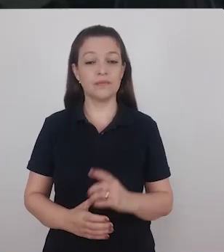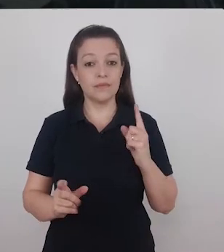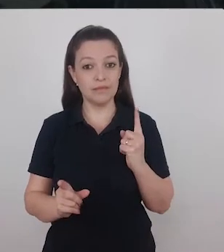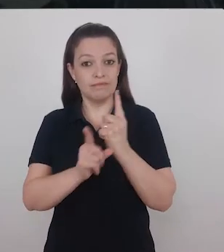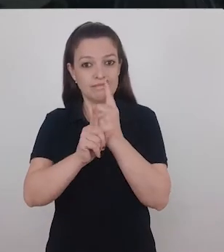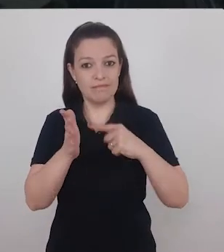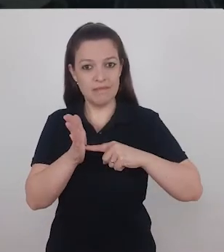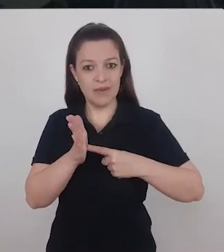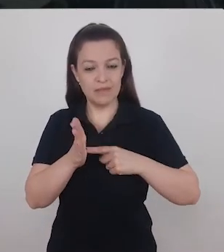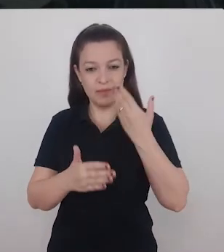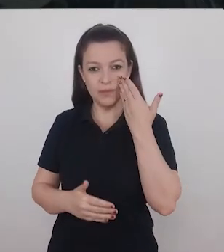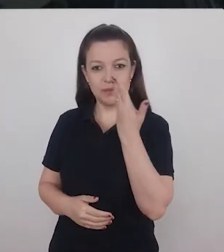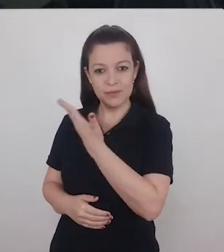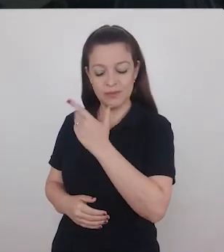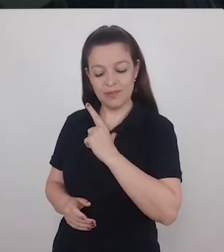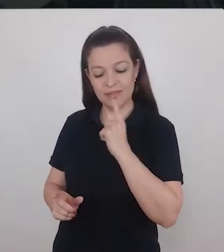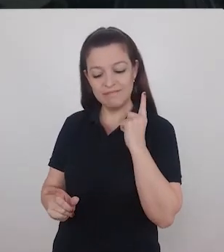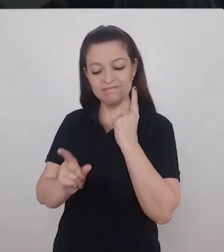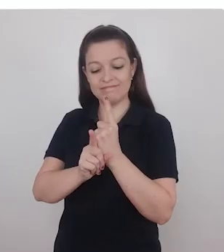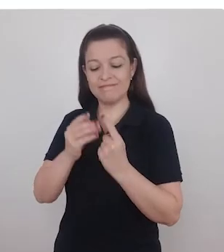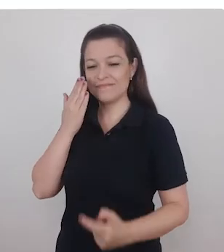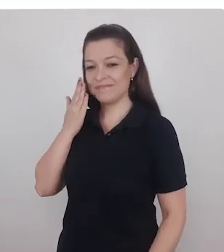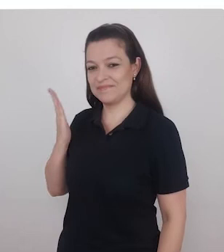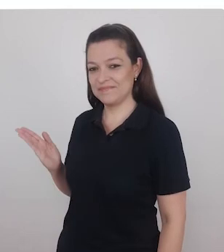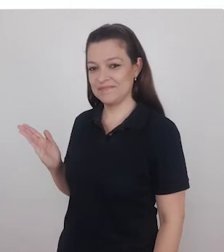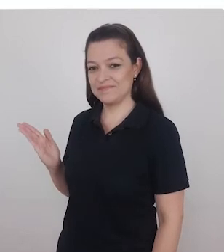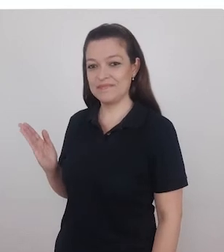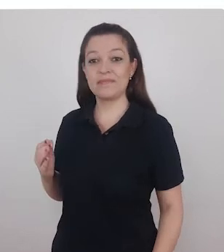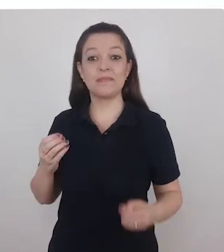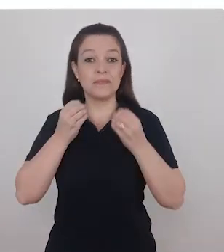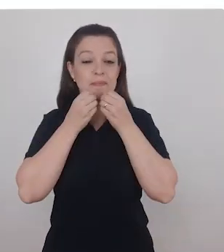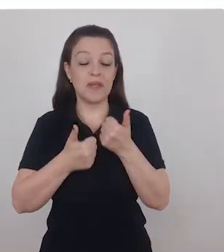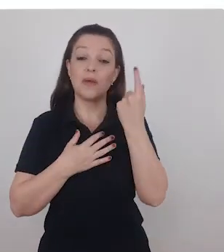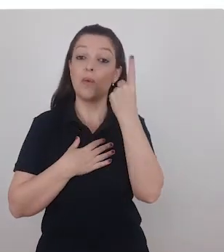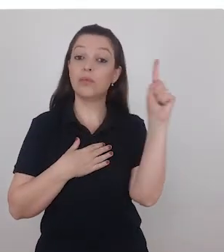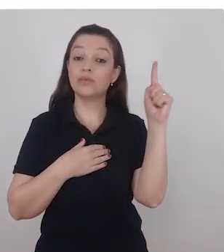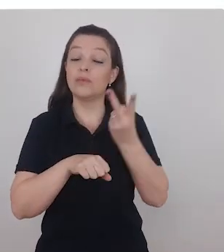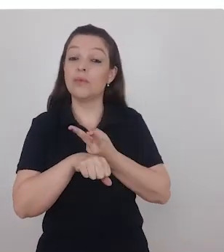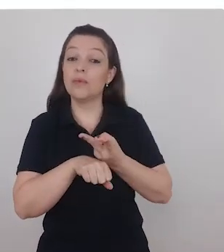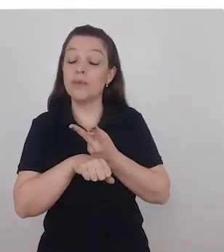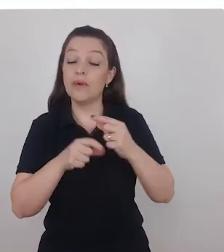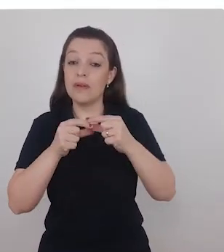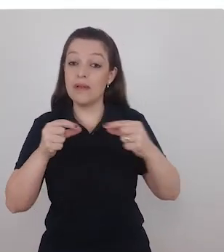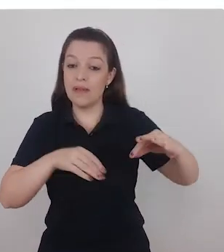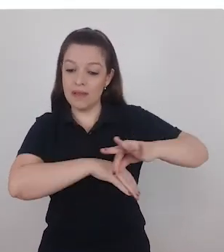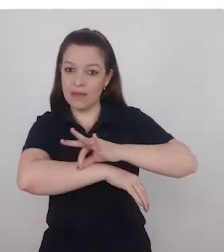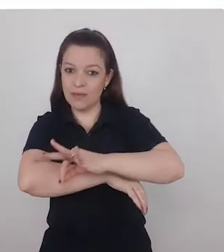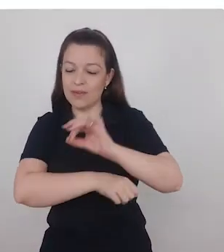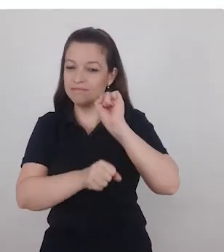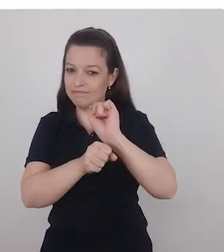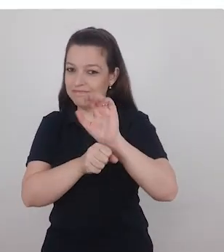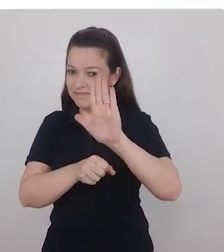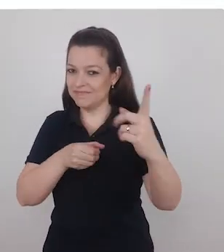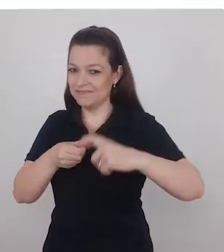Encontraram o parafuso? Está aqui. E agora o último. Encontrem a régua. E eu já